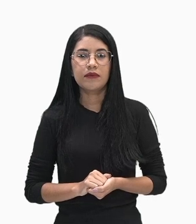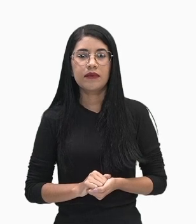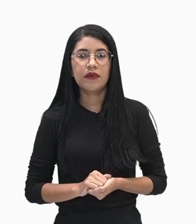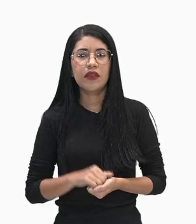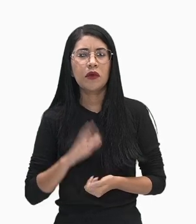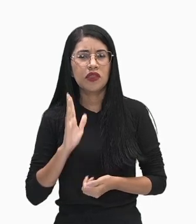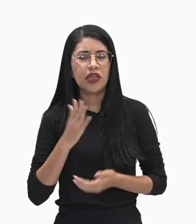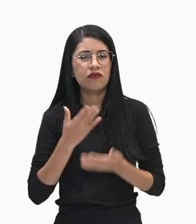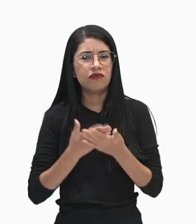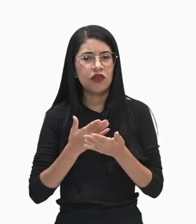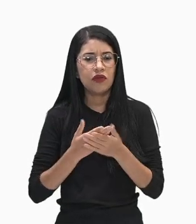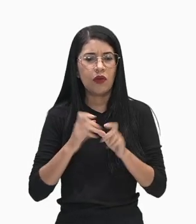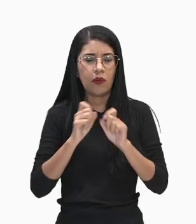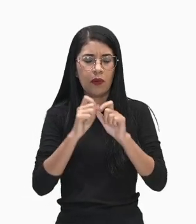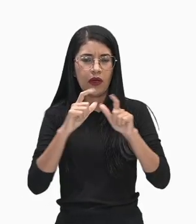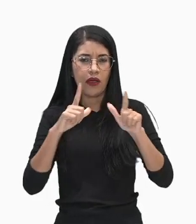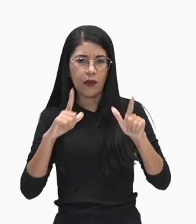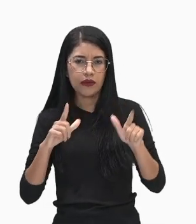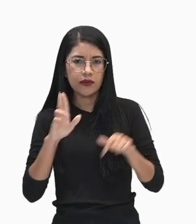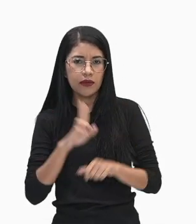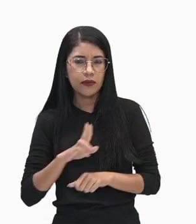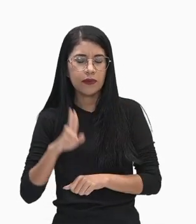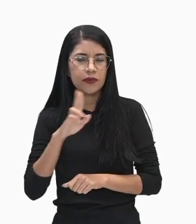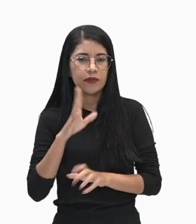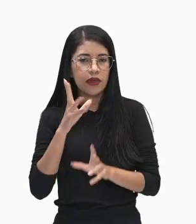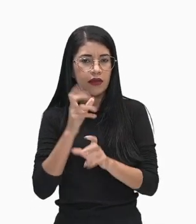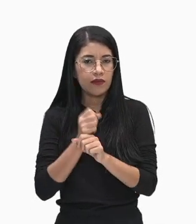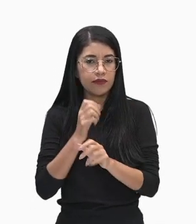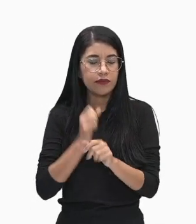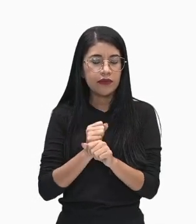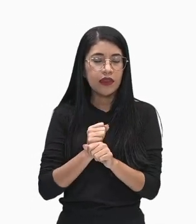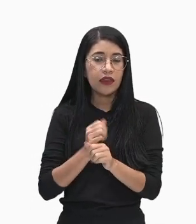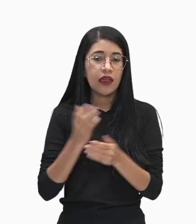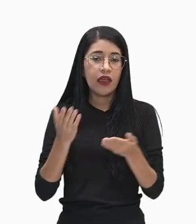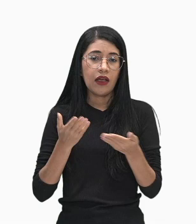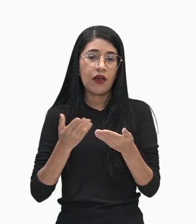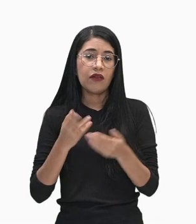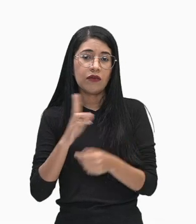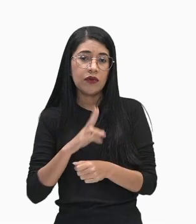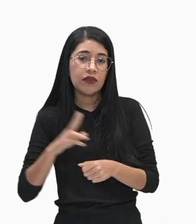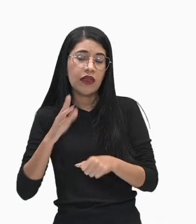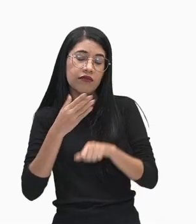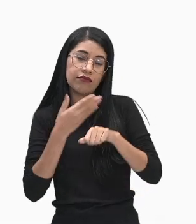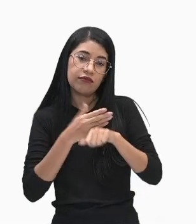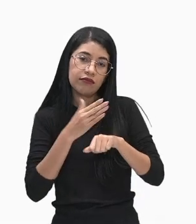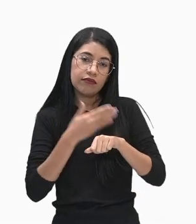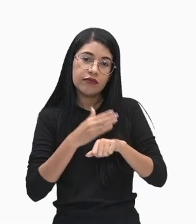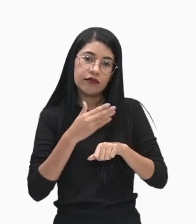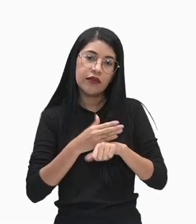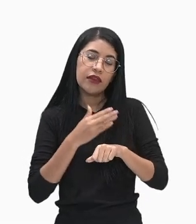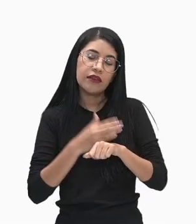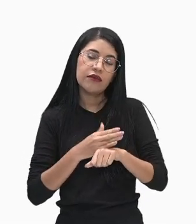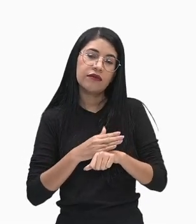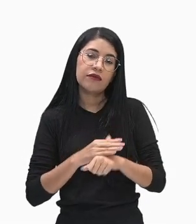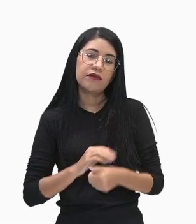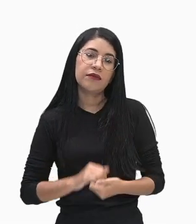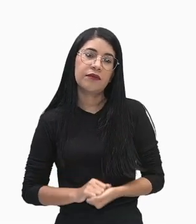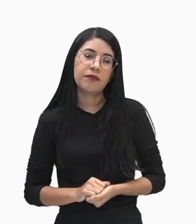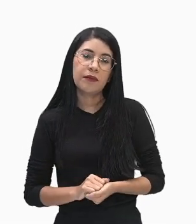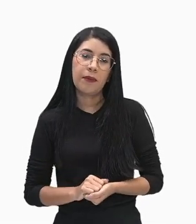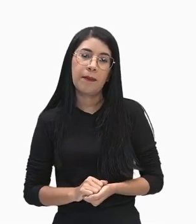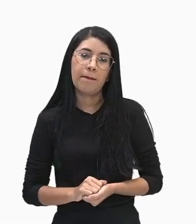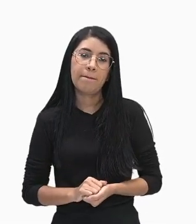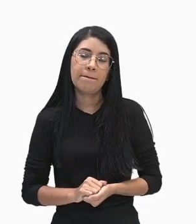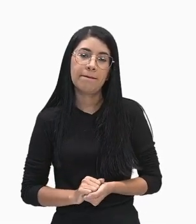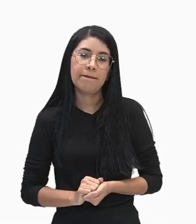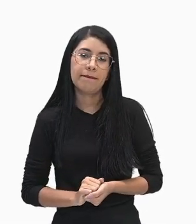ver qual é a equação matemática, então a gente vai atrás agora de aplicar essa equação para que a gente possa calcular